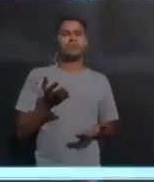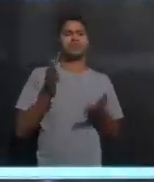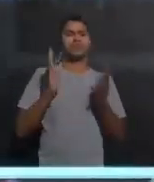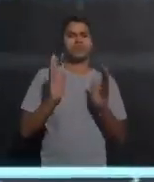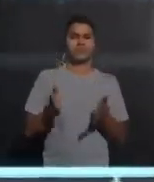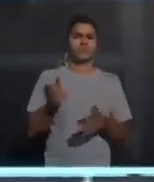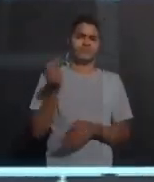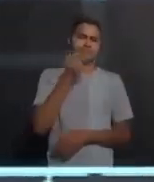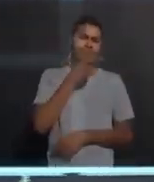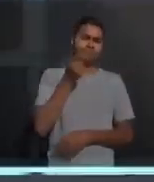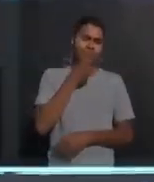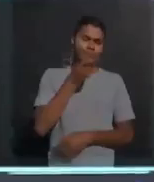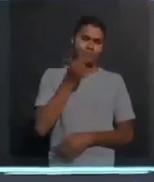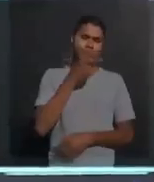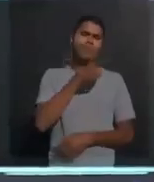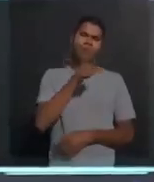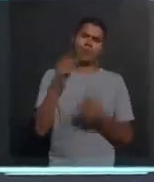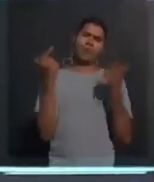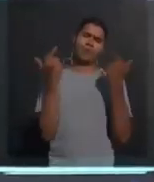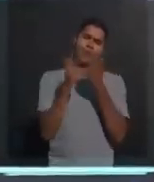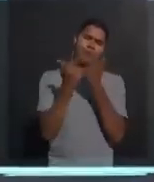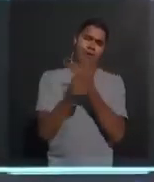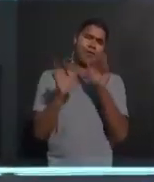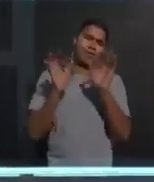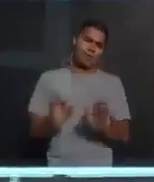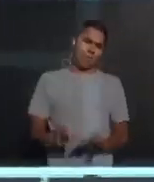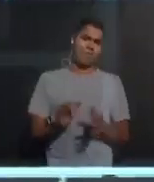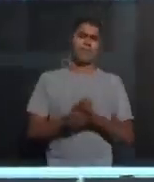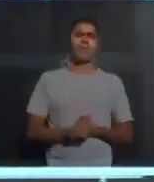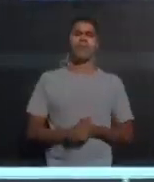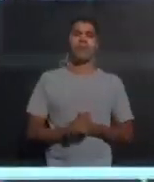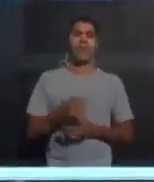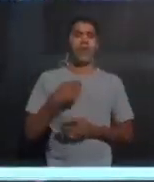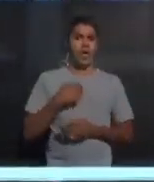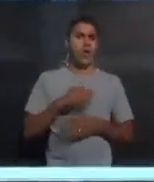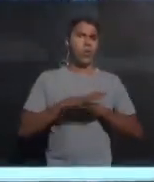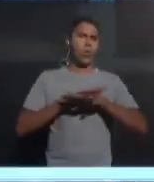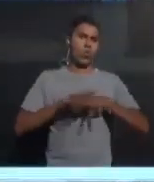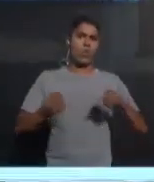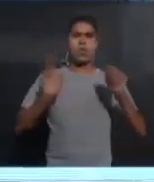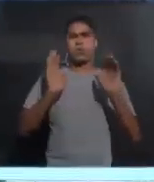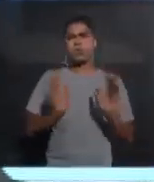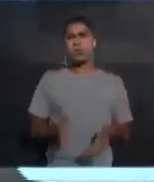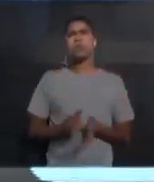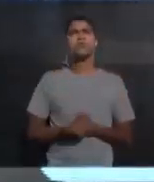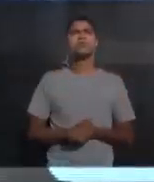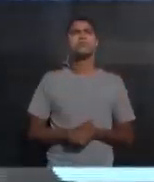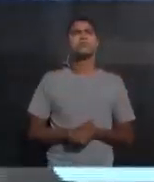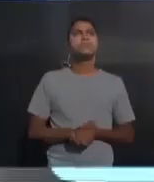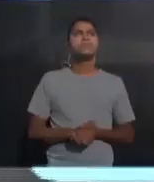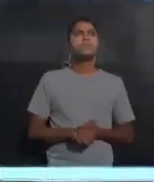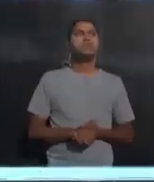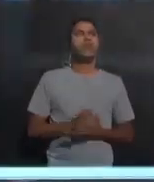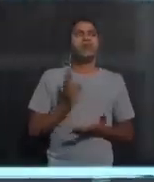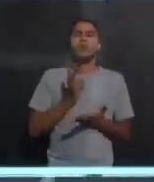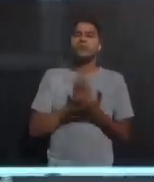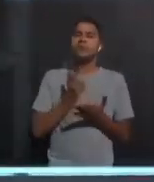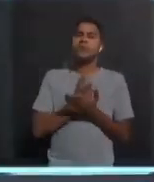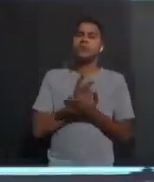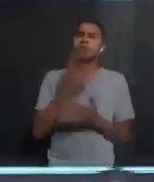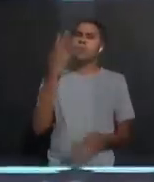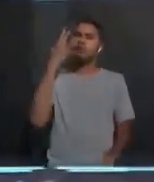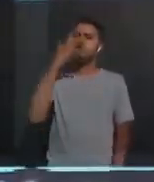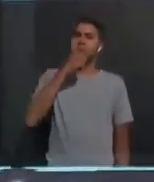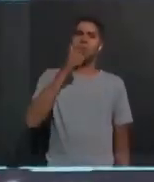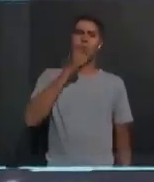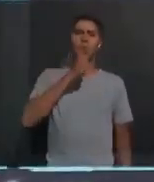muito engraçado é pra todo mundo ri mesmo tá pode rir eu sou curada eu tinha eu sempre achei muito lindo uma